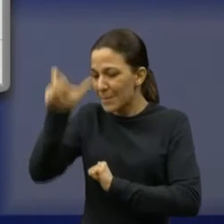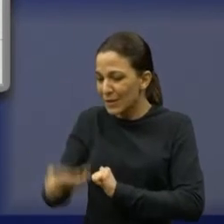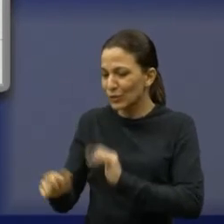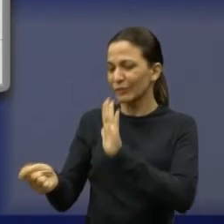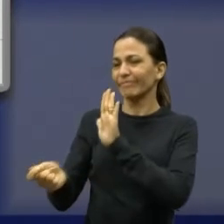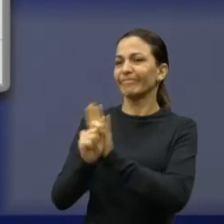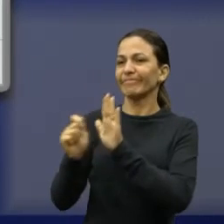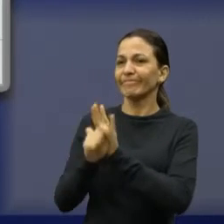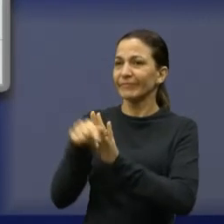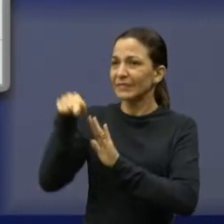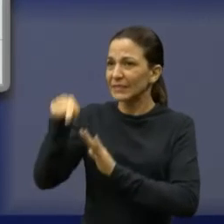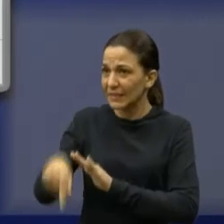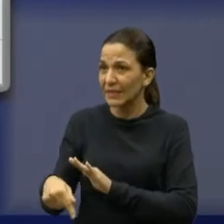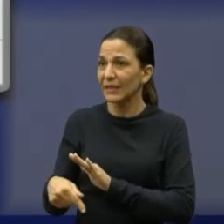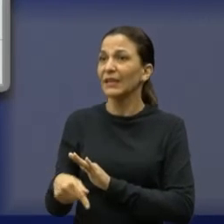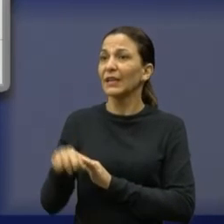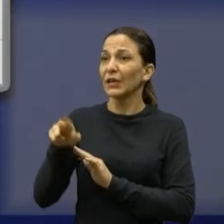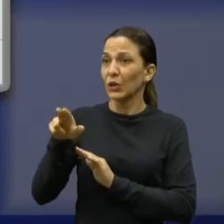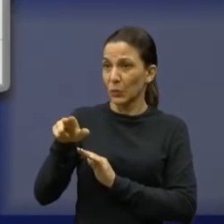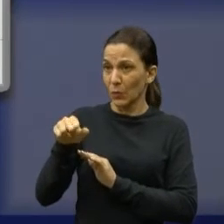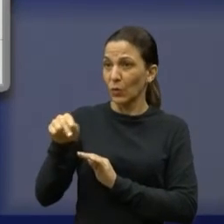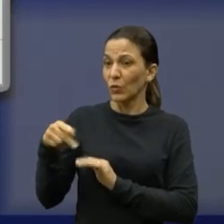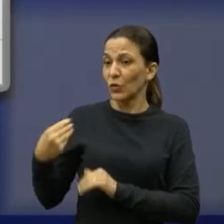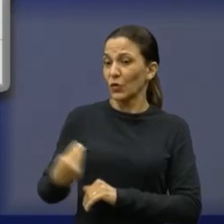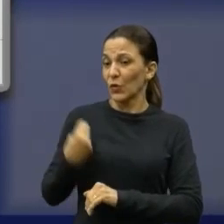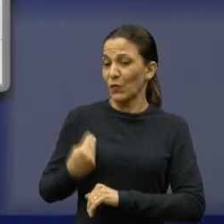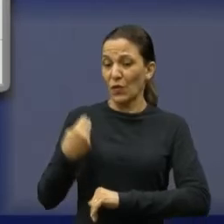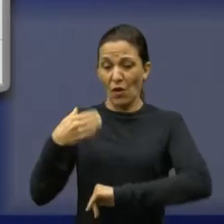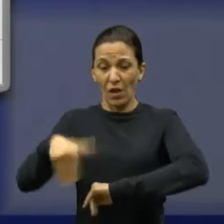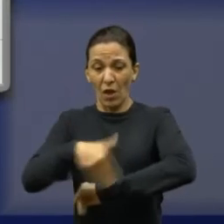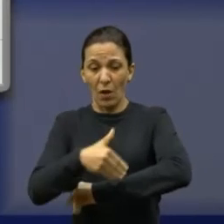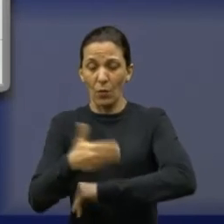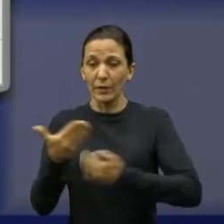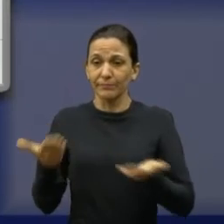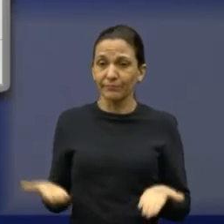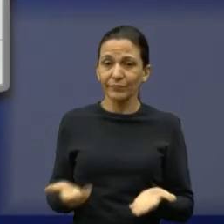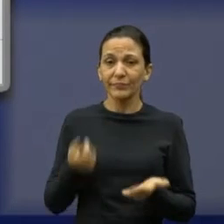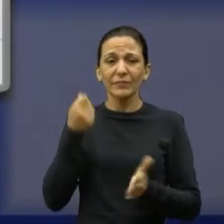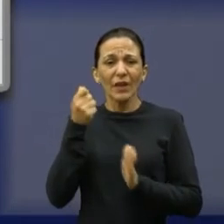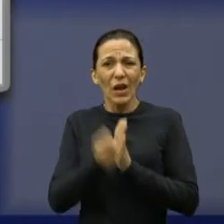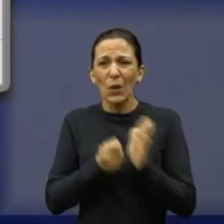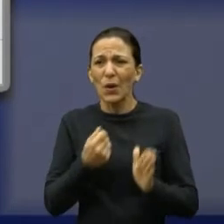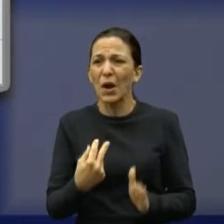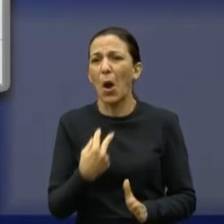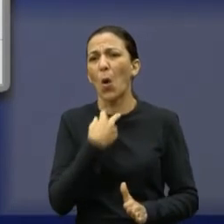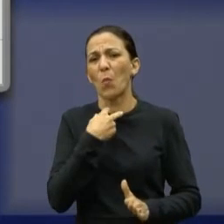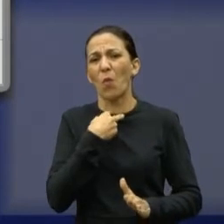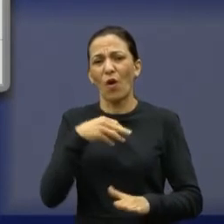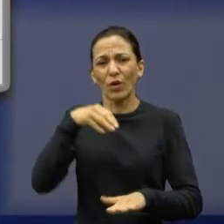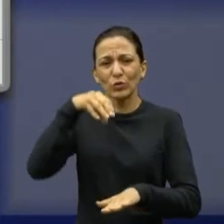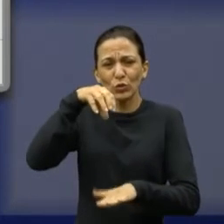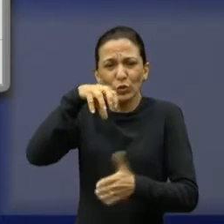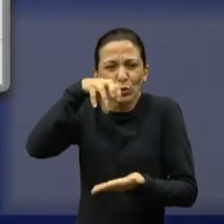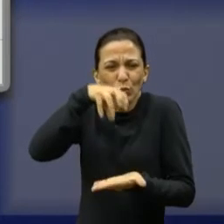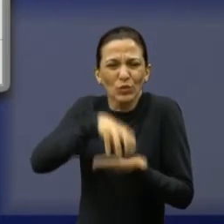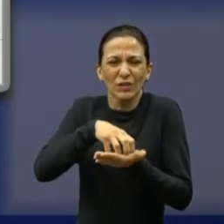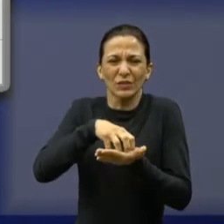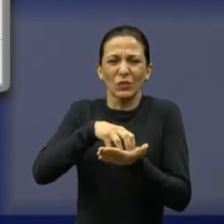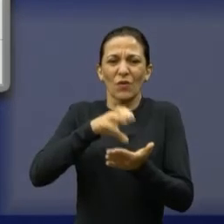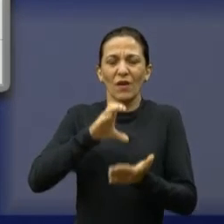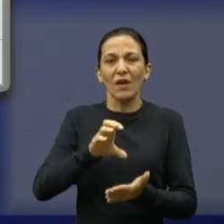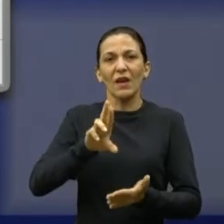dependentes químicos e irmãos em situação de rua? Araraquara não pode ter em seu centro expandido uma